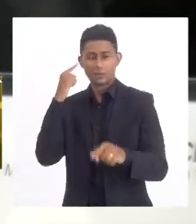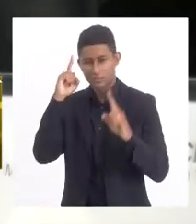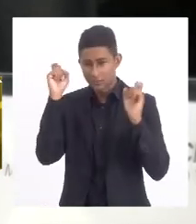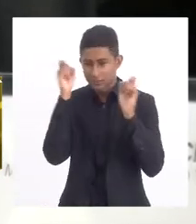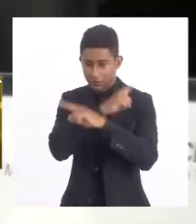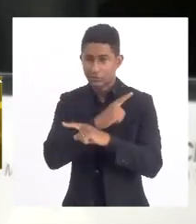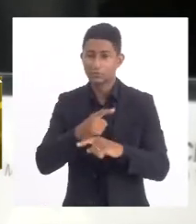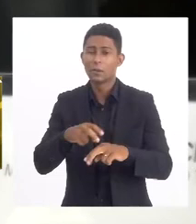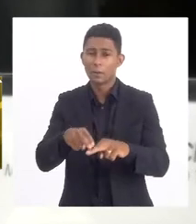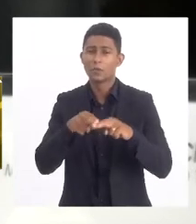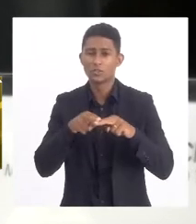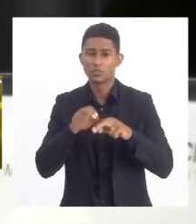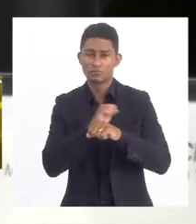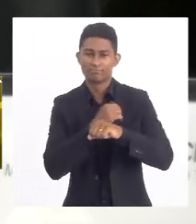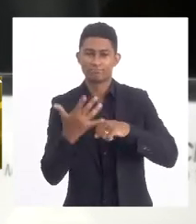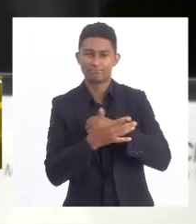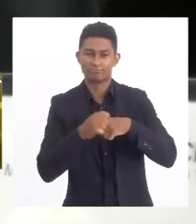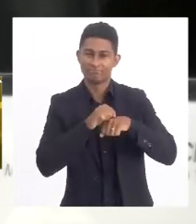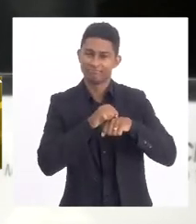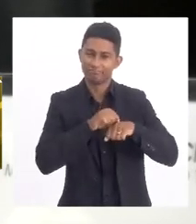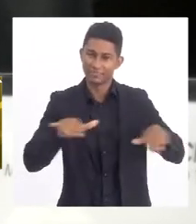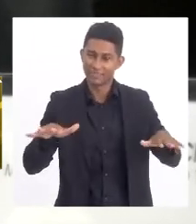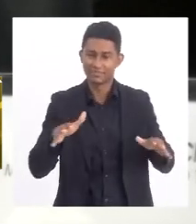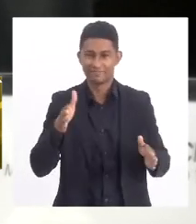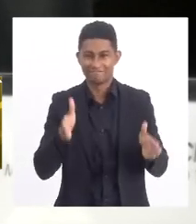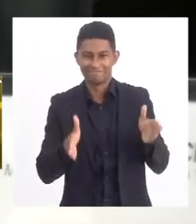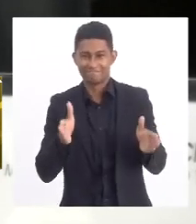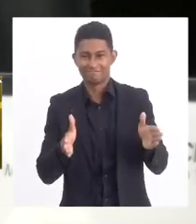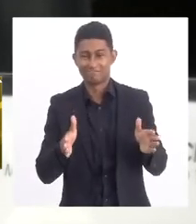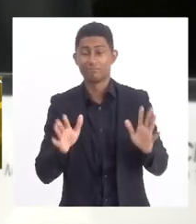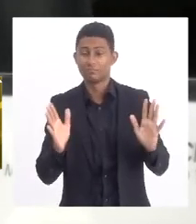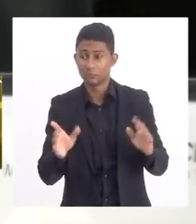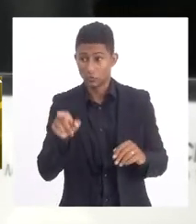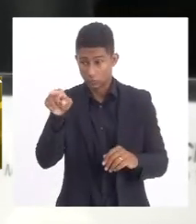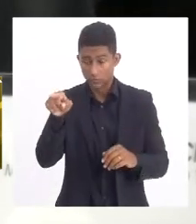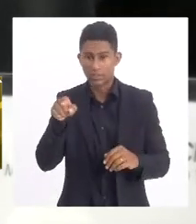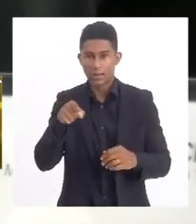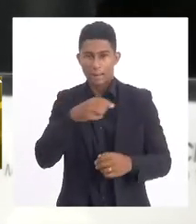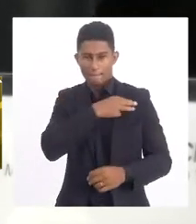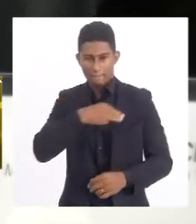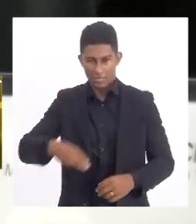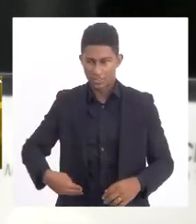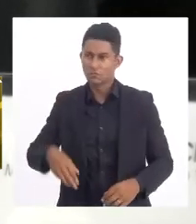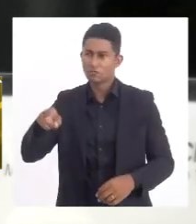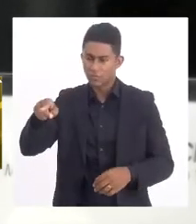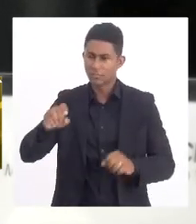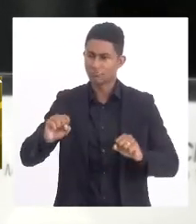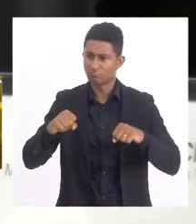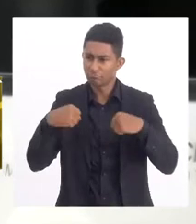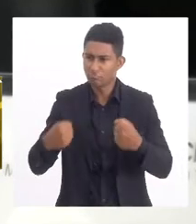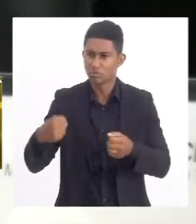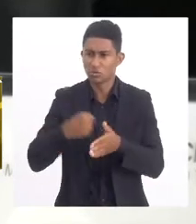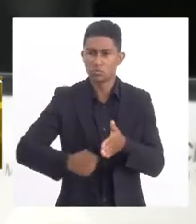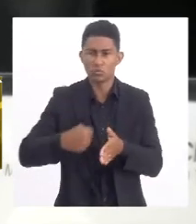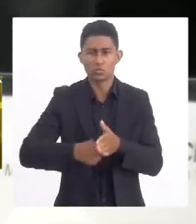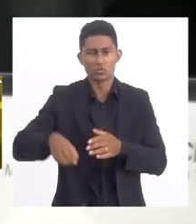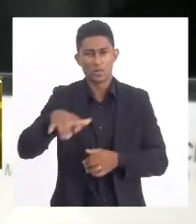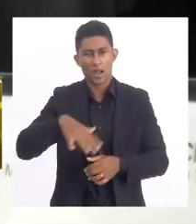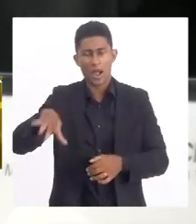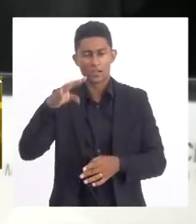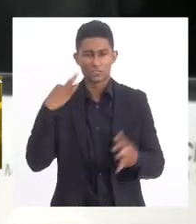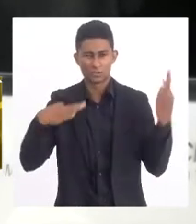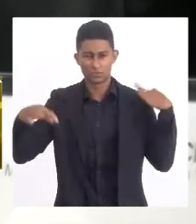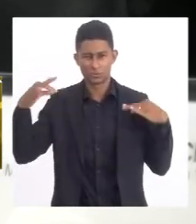sofreu muito com a poderia me seu sabe muito bem disso e lutou lá no ministério em Deus e todo turismo mas eu acho que não ficamos parados